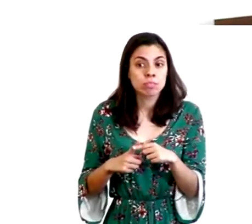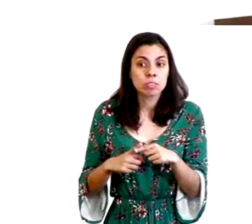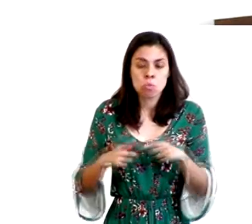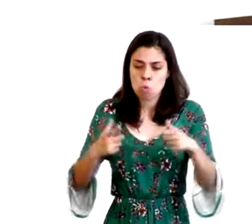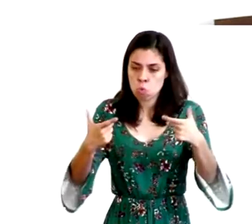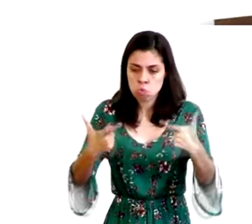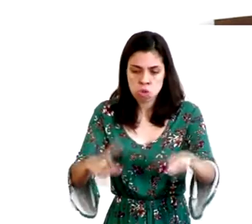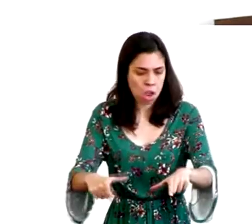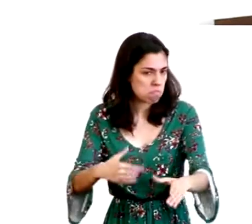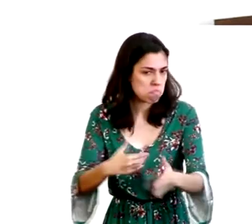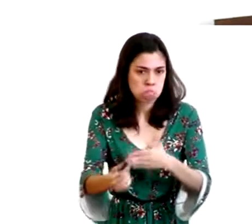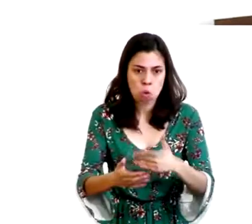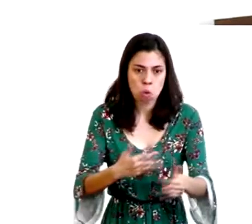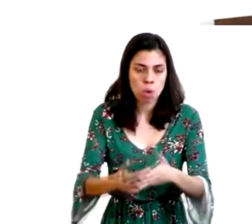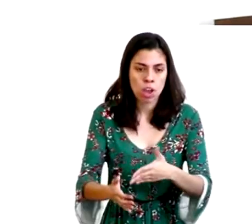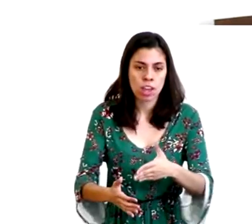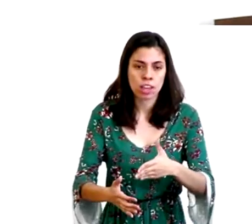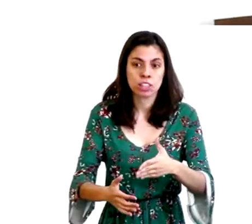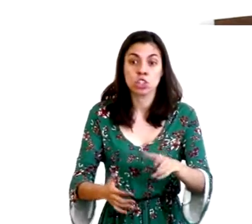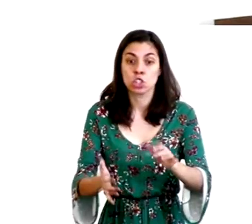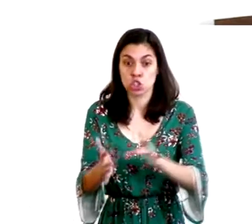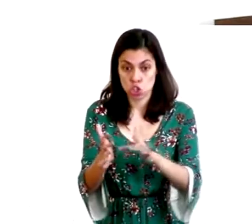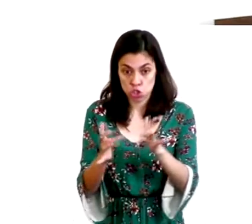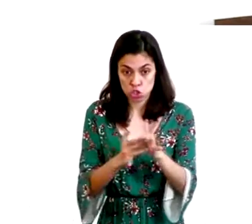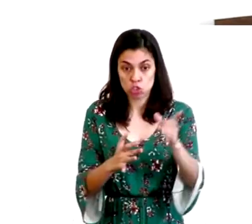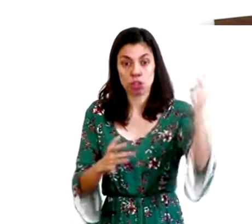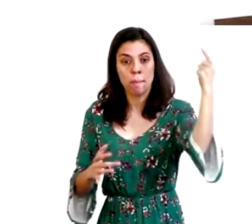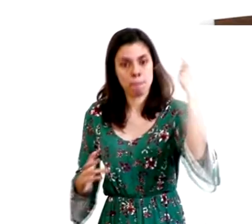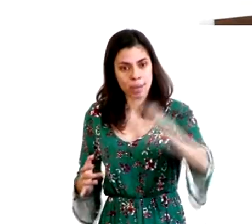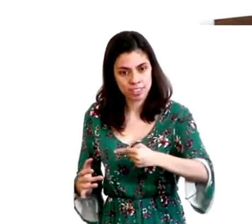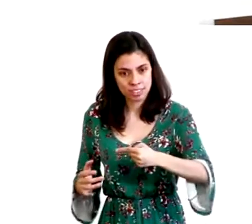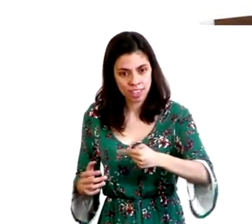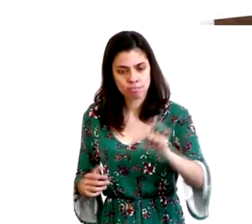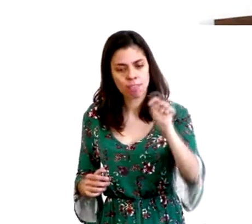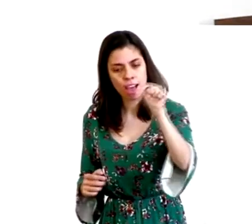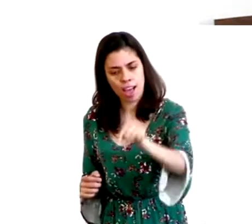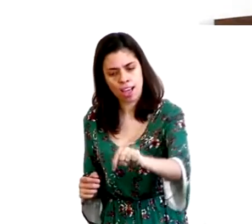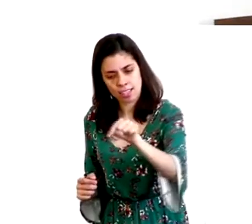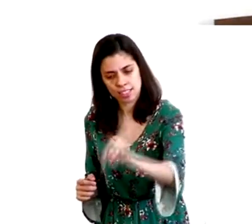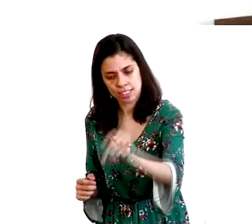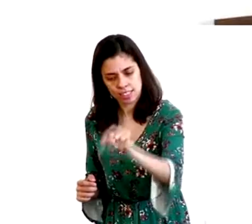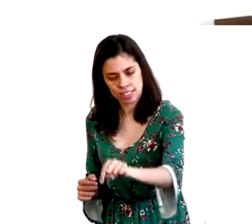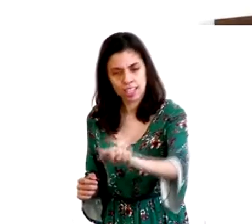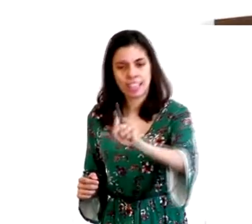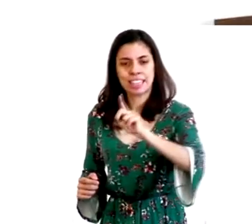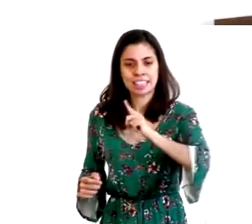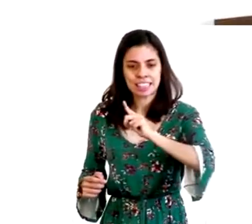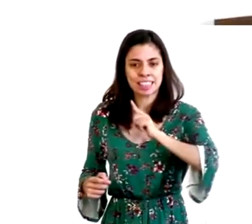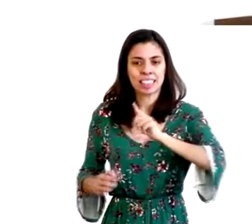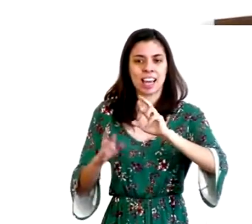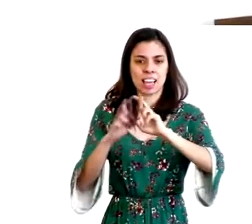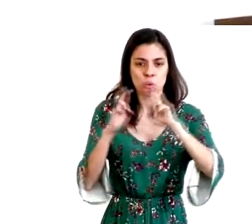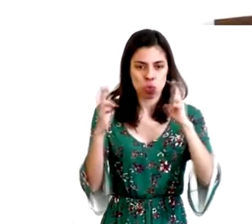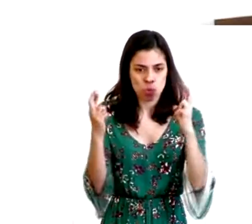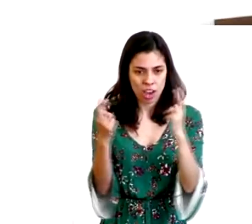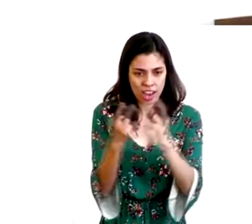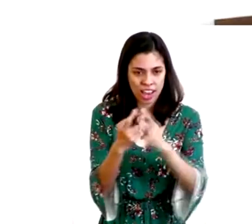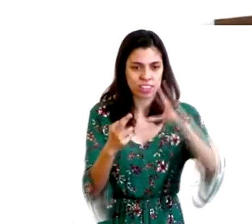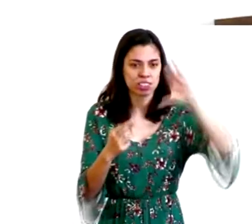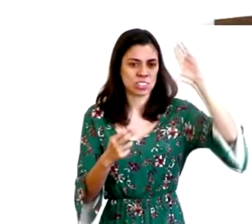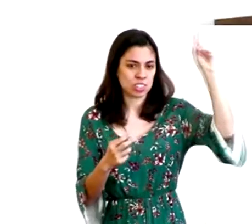em Gênesis, lá na menção do proto-evangelho, ou a primeira menção